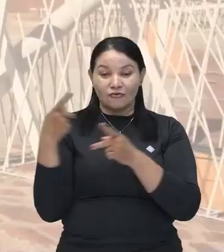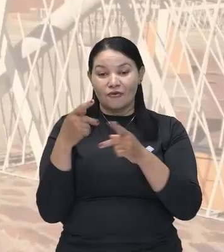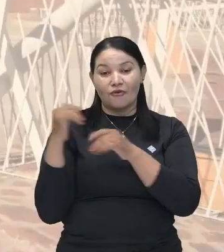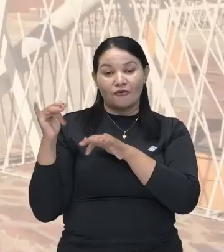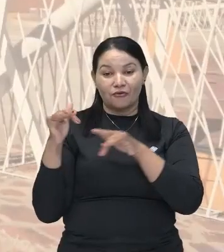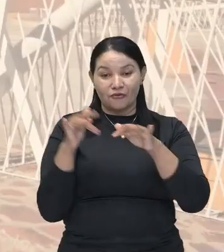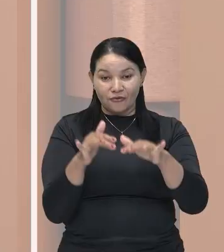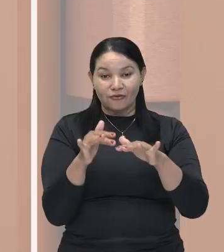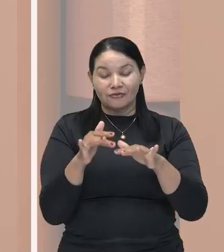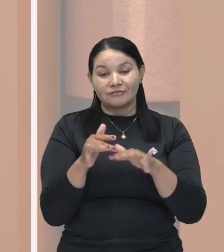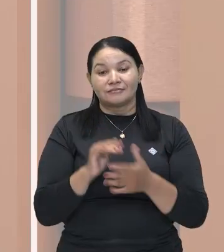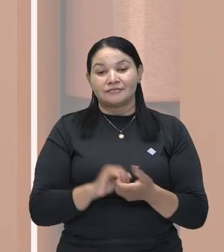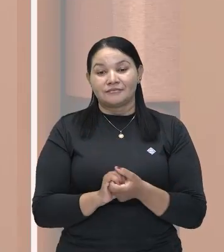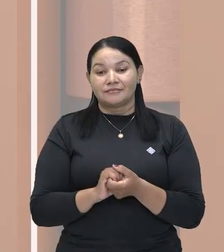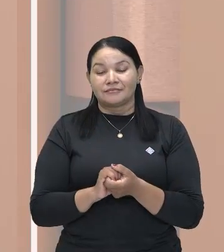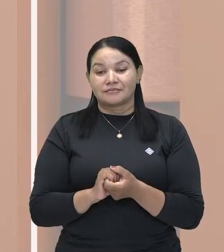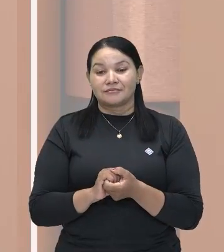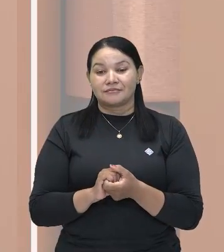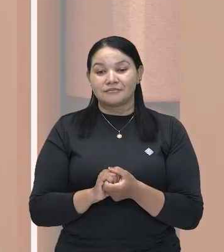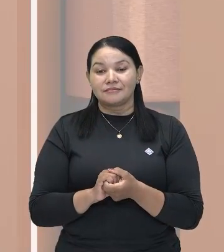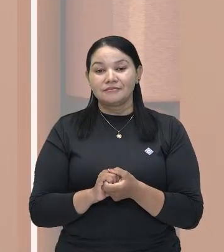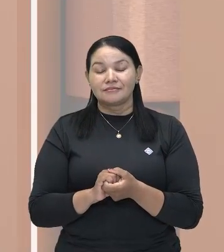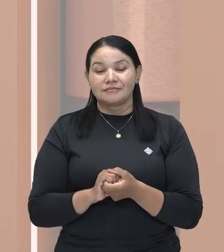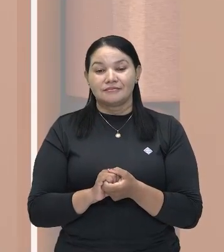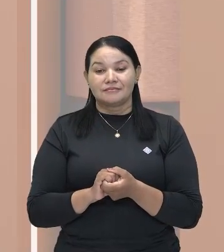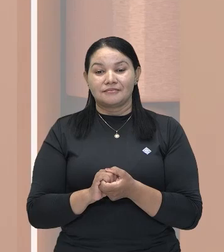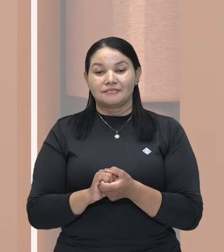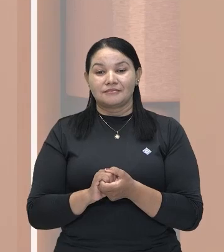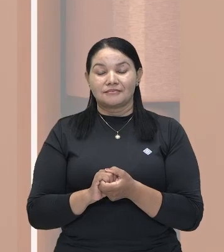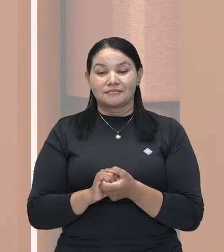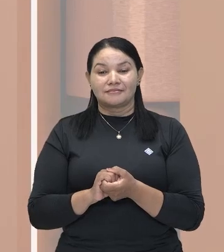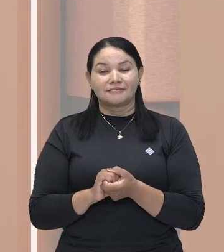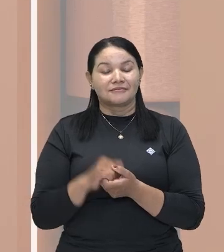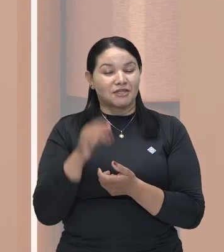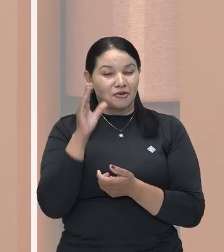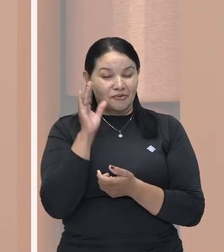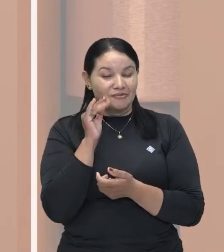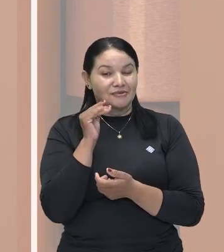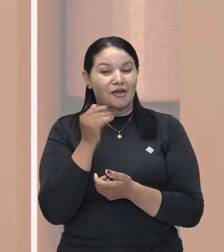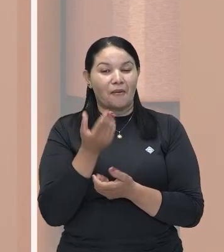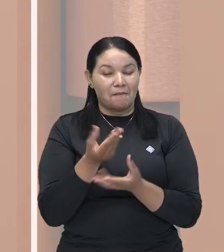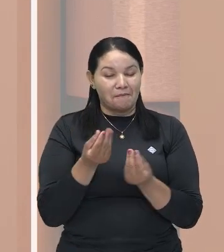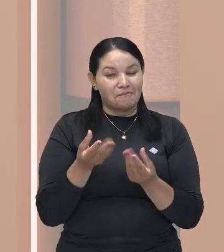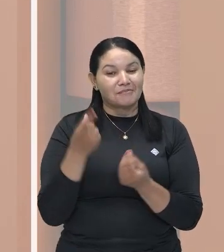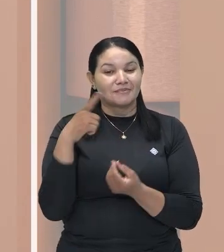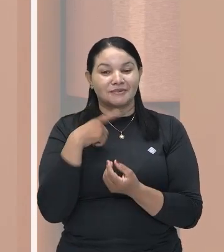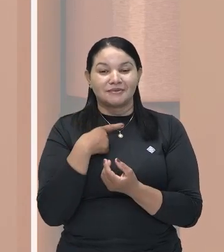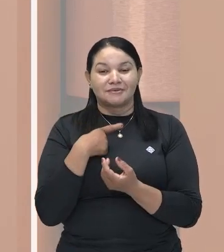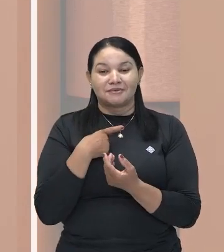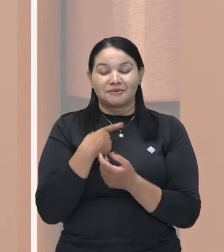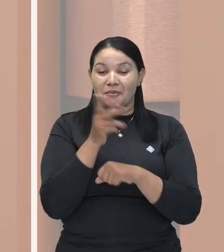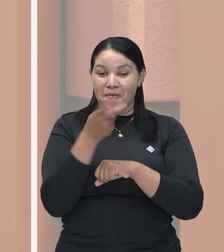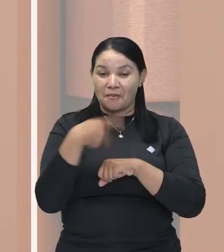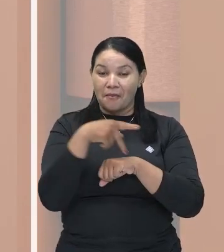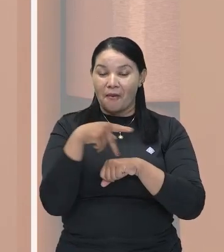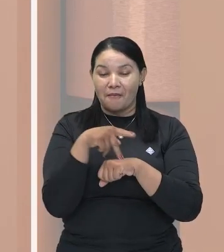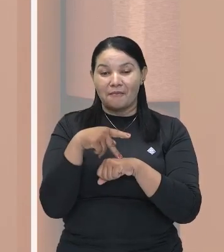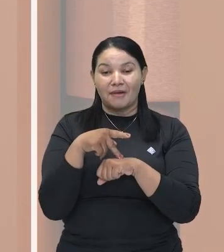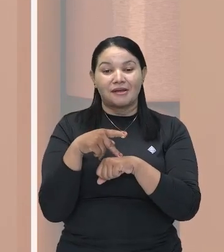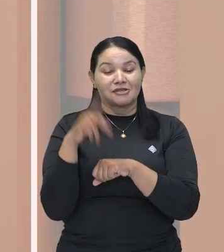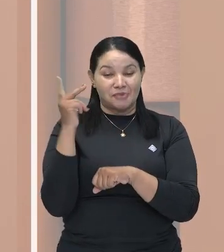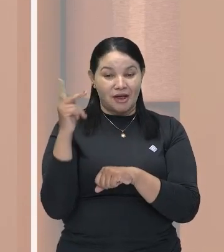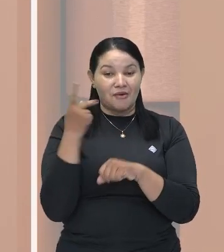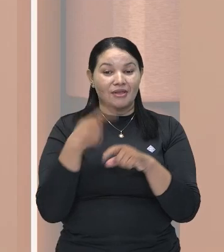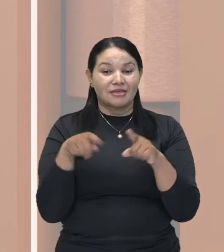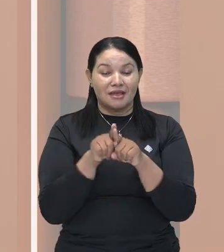Este. Ok, então nós vimos aí curiosidades sobre o país Paraguai, um outro